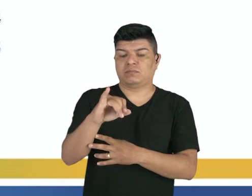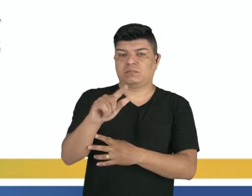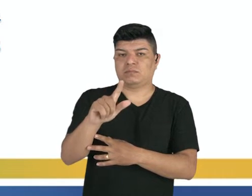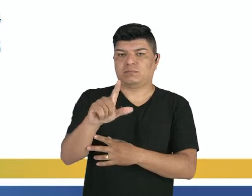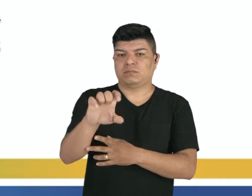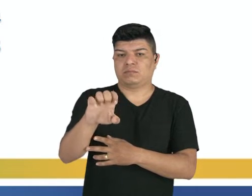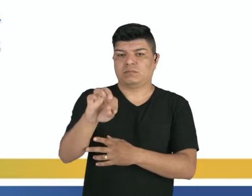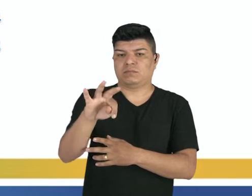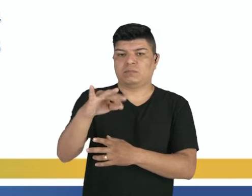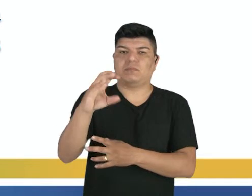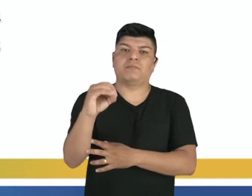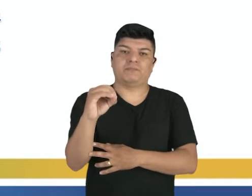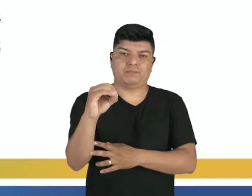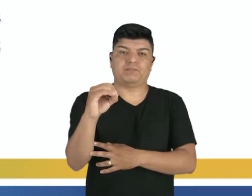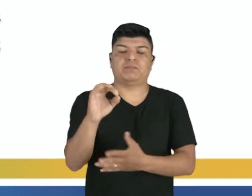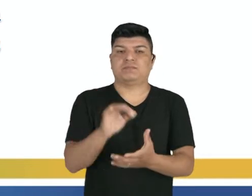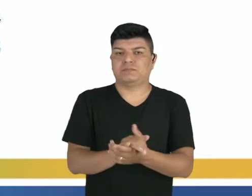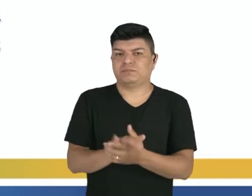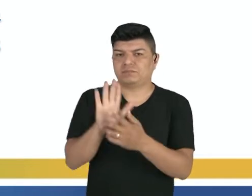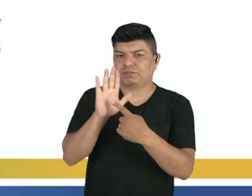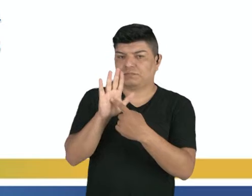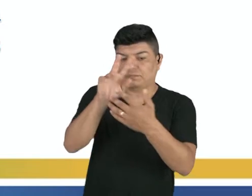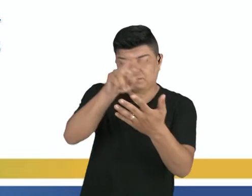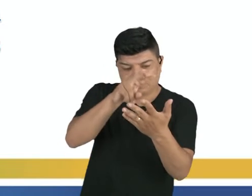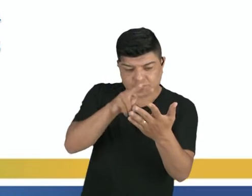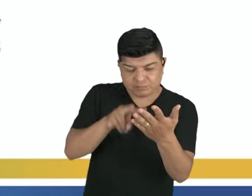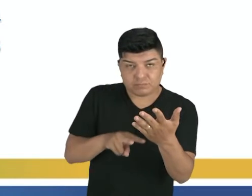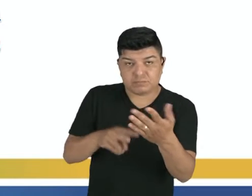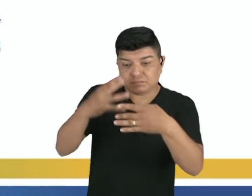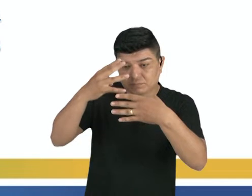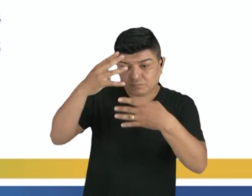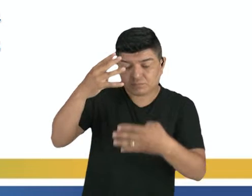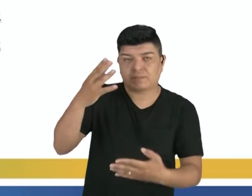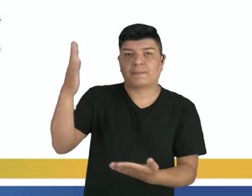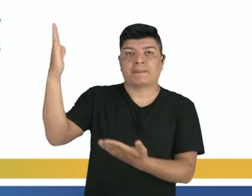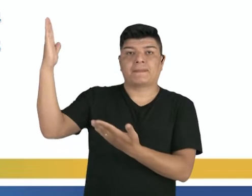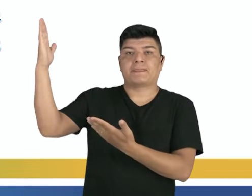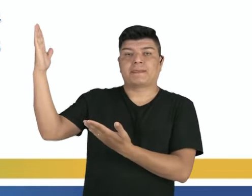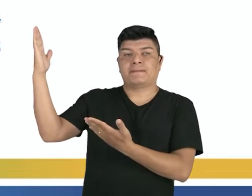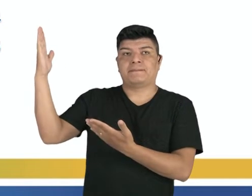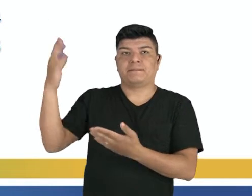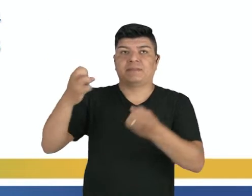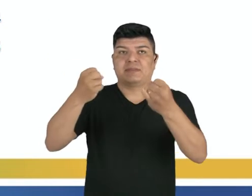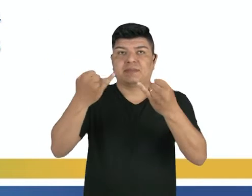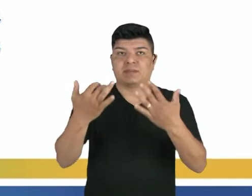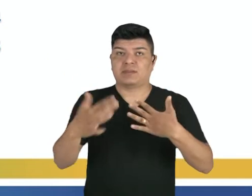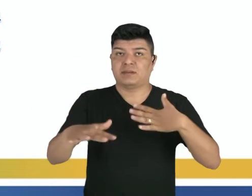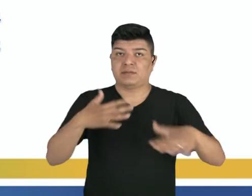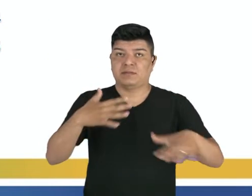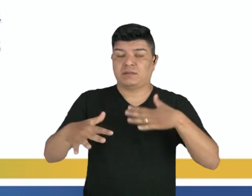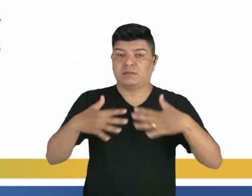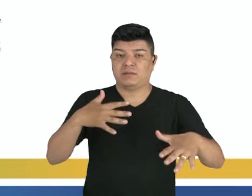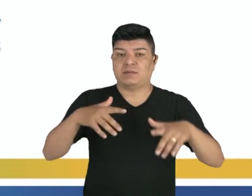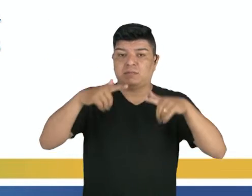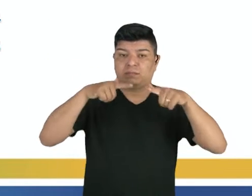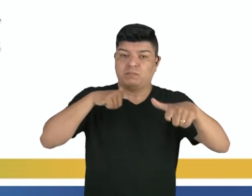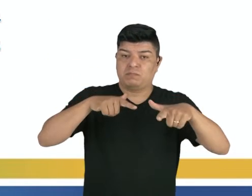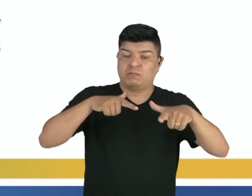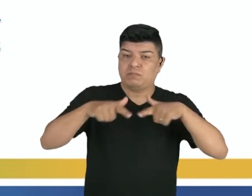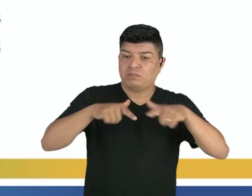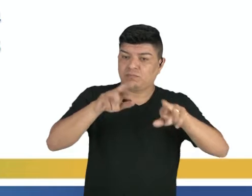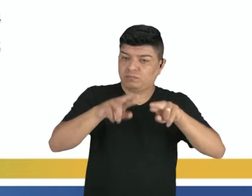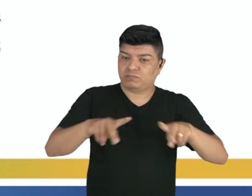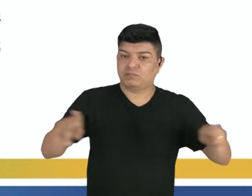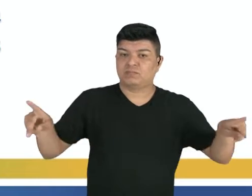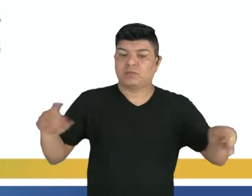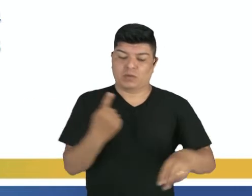a leitura dos apontamentos que estão aí escritos. Explica o movimento pela luta dos contrários,